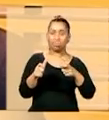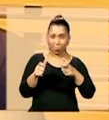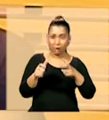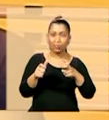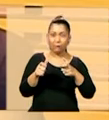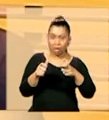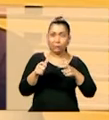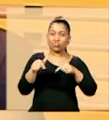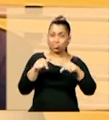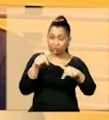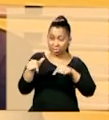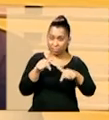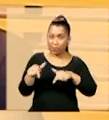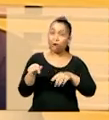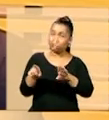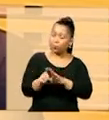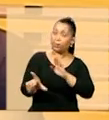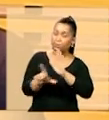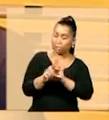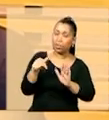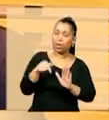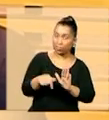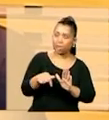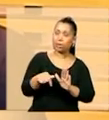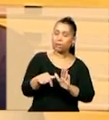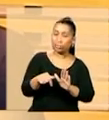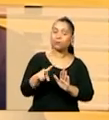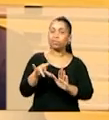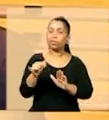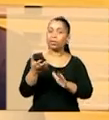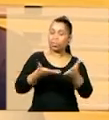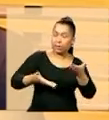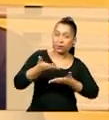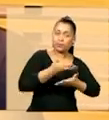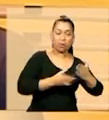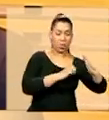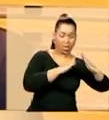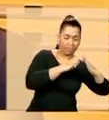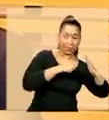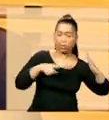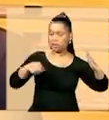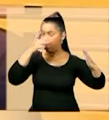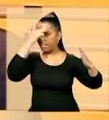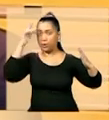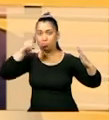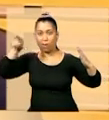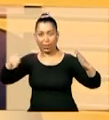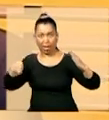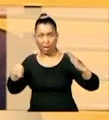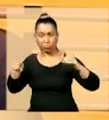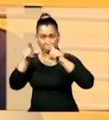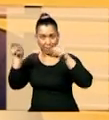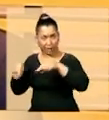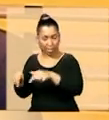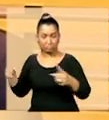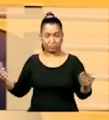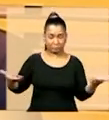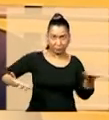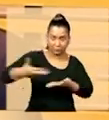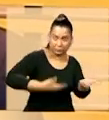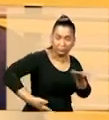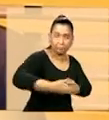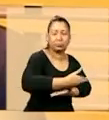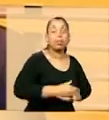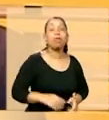empresa e empregado, entre outras relações. E no artigo 7º, que prevê os direitos básicos, vamos dizer assim, do trabalhador urbano e